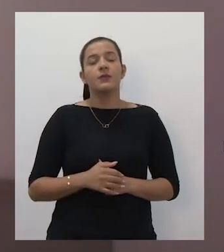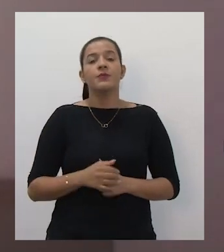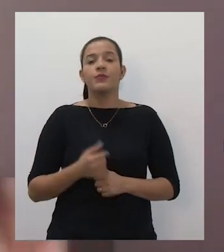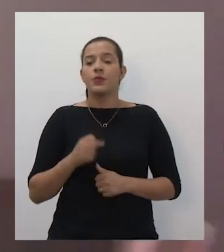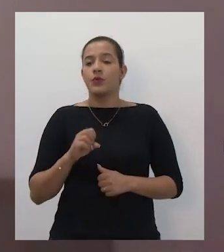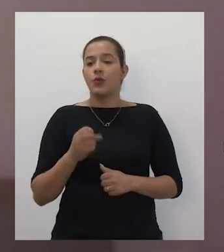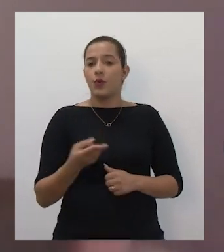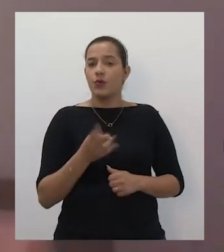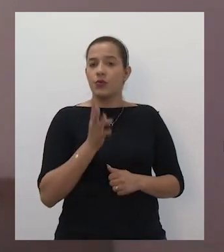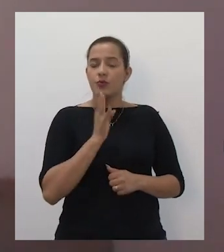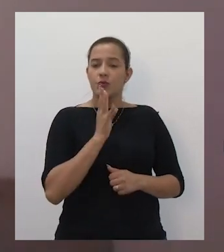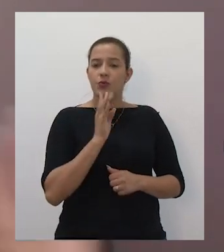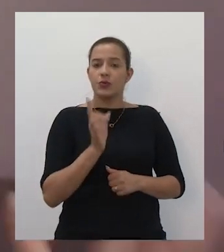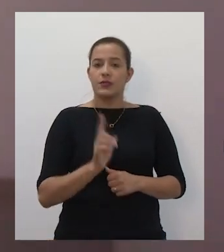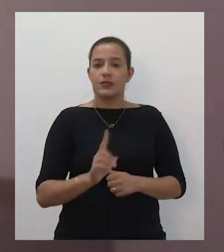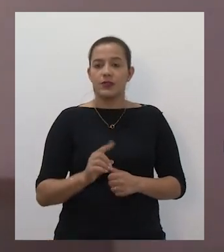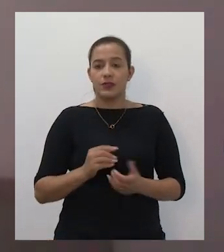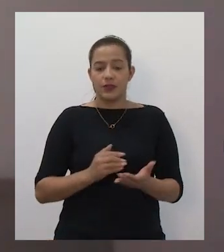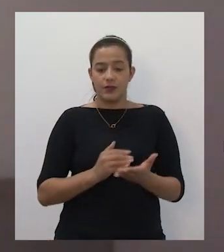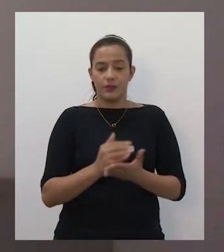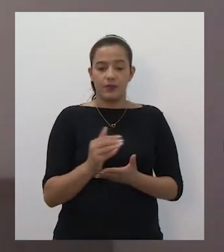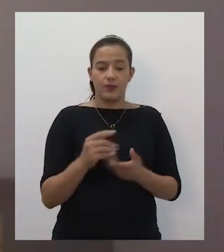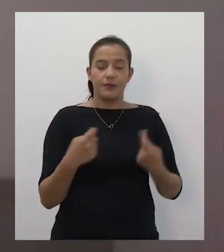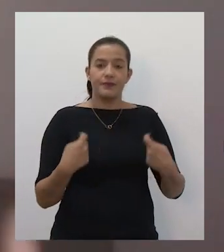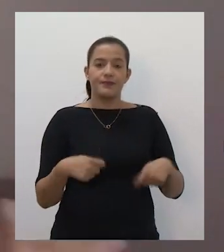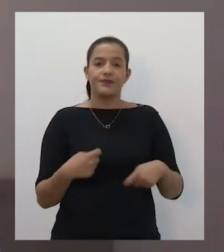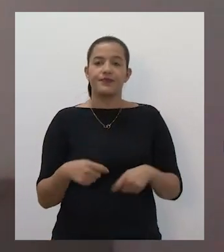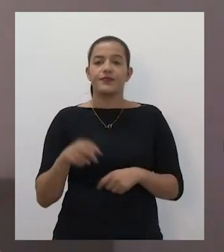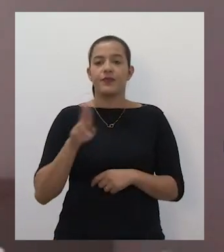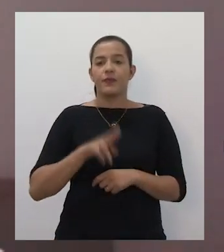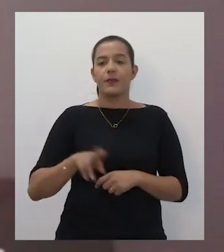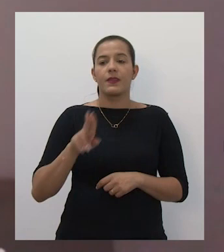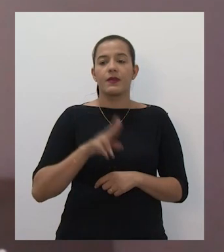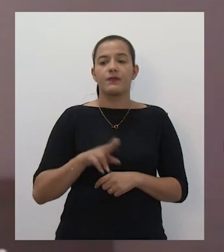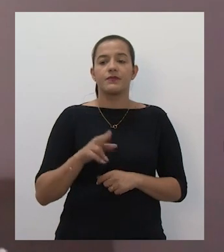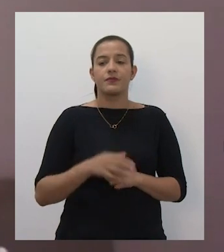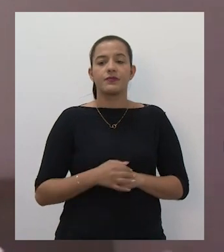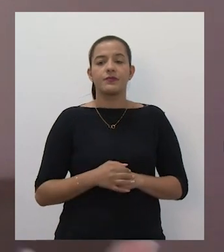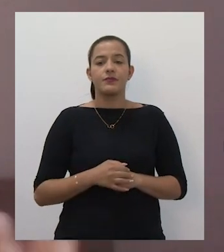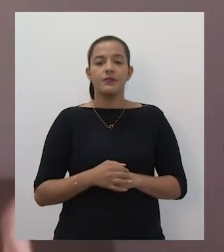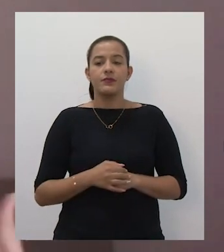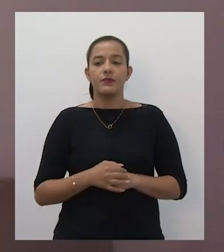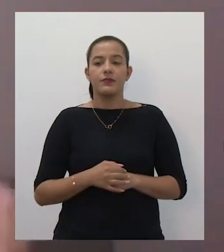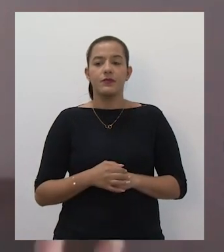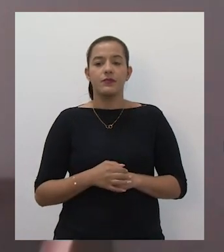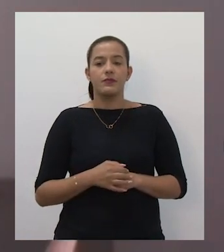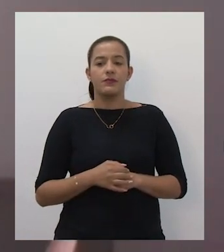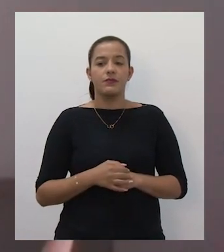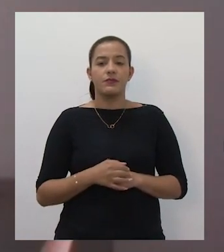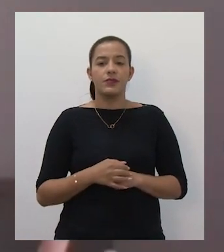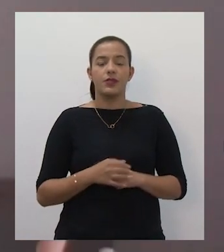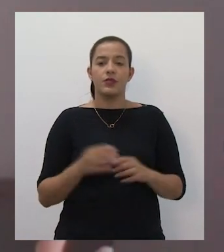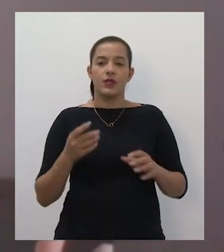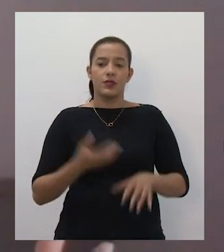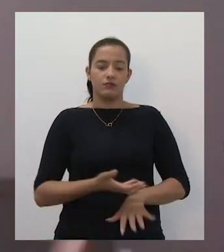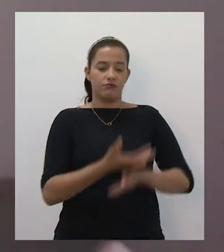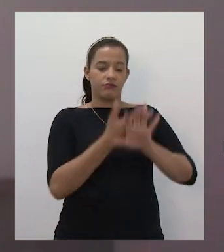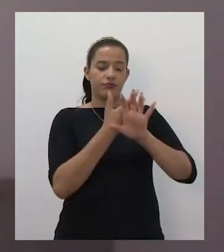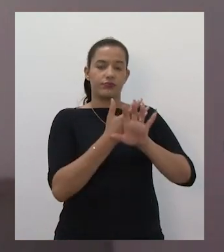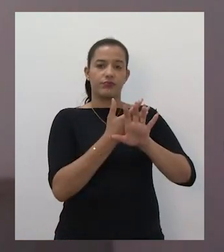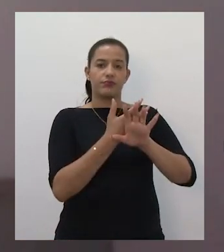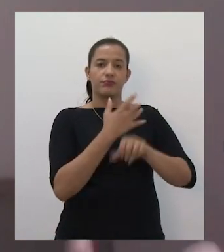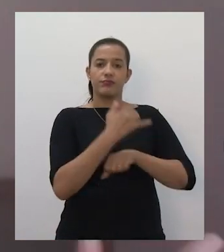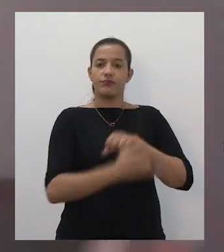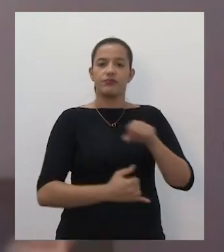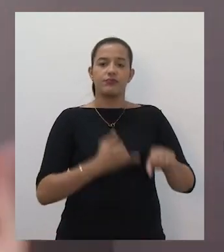que iniciar as nossas interações via ambiente virtual.